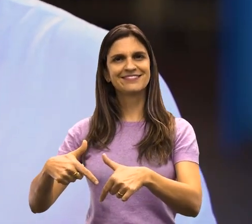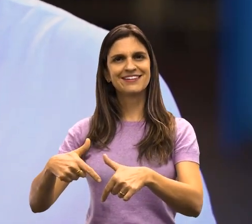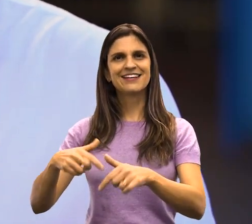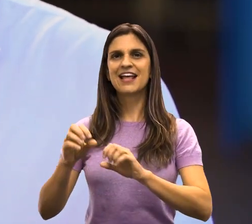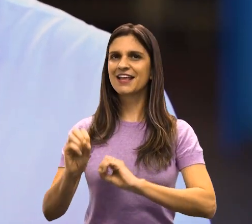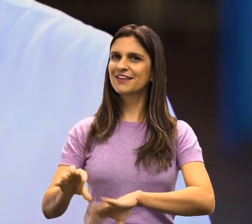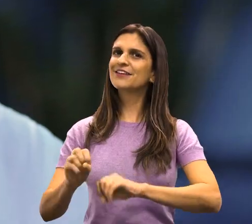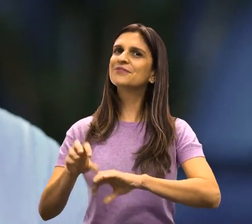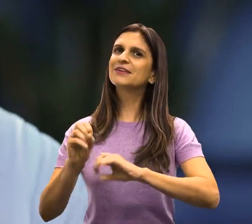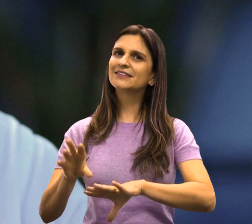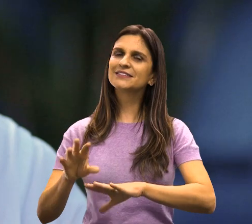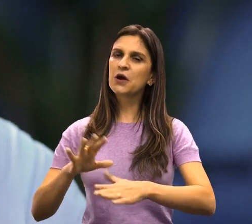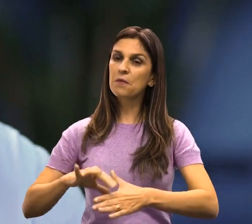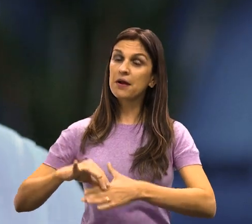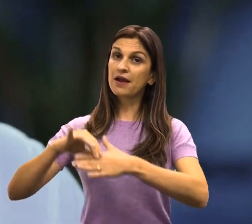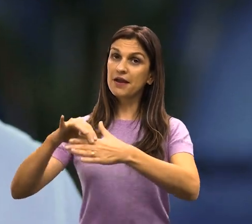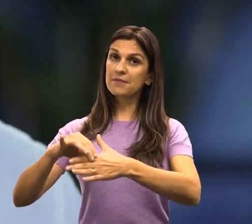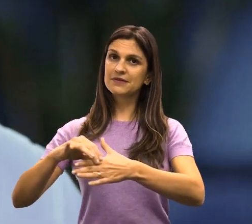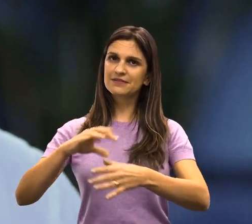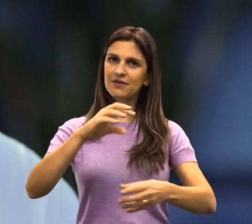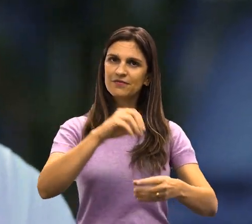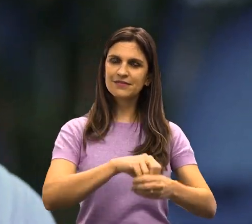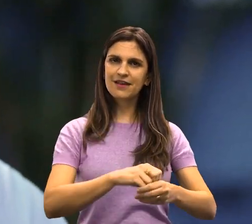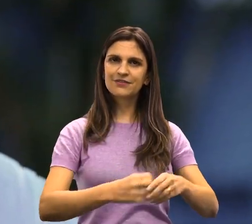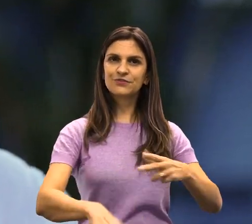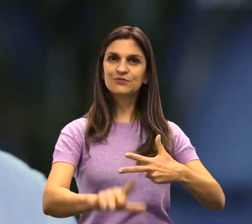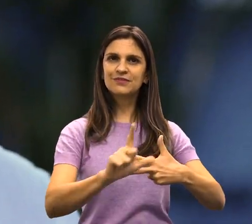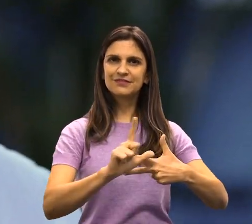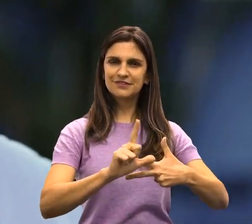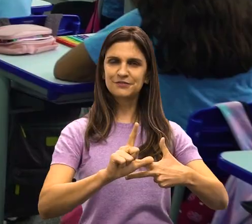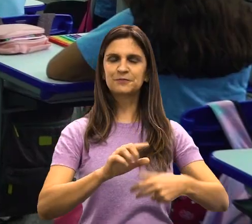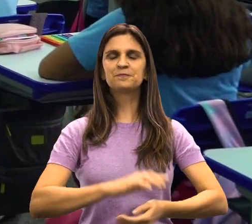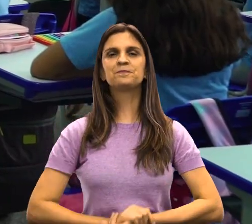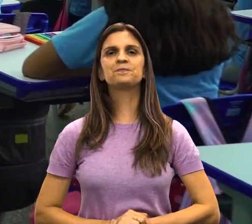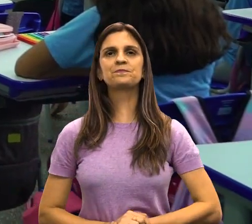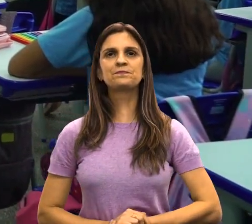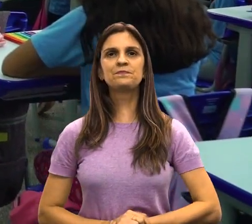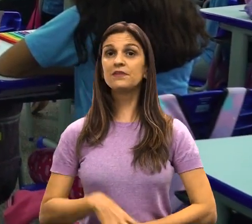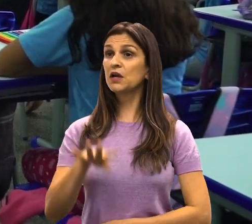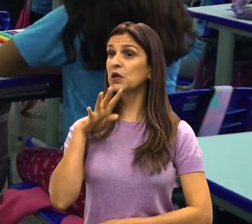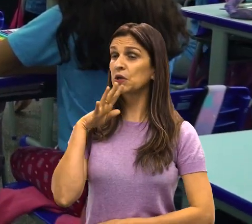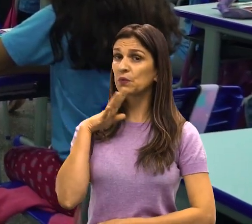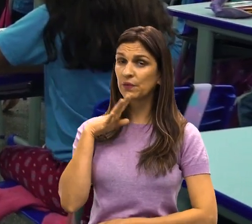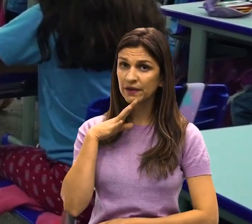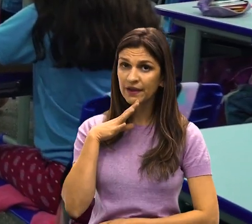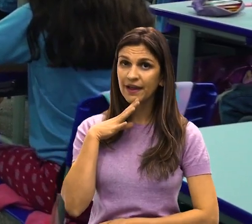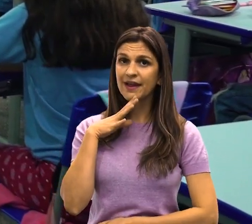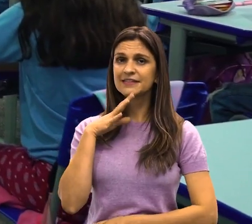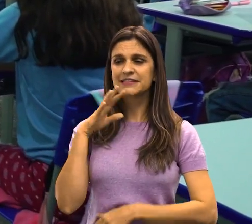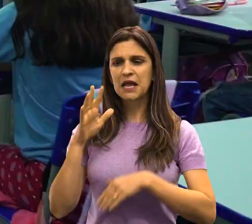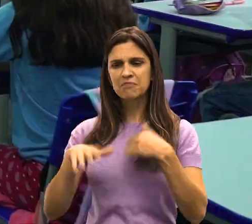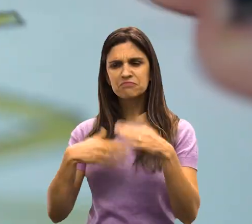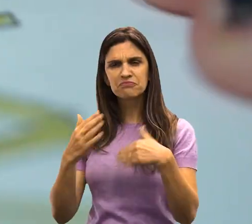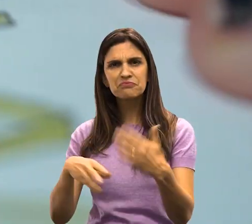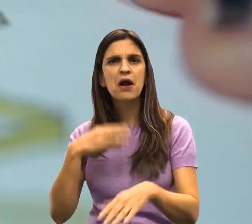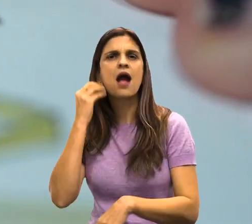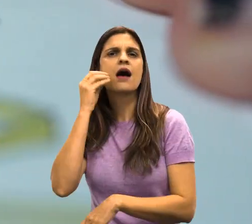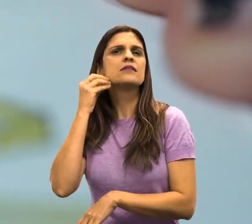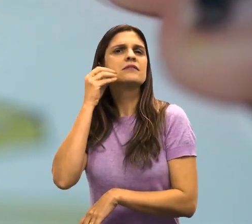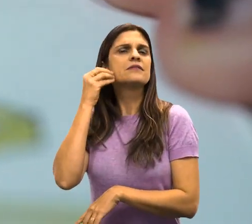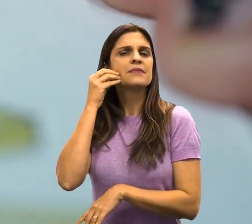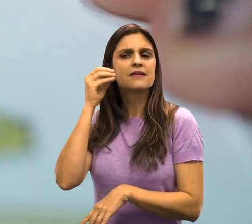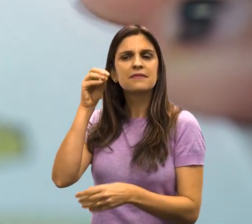a educação tivesse uma representação forte no Legislativo. Para quem conhece o cotidiano da escola,